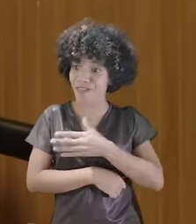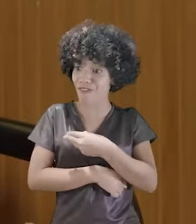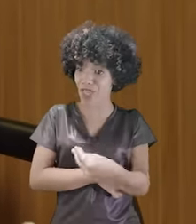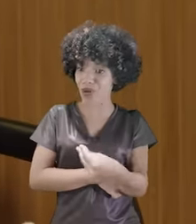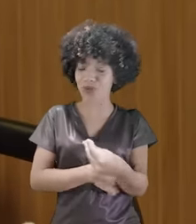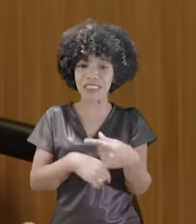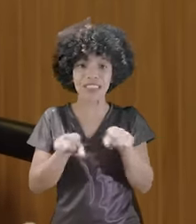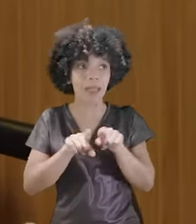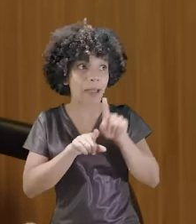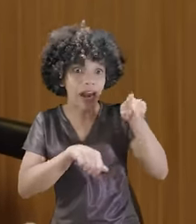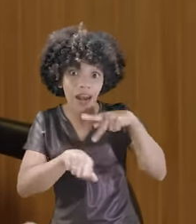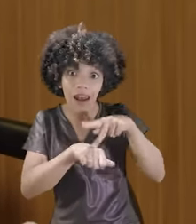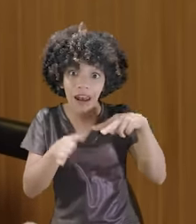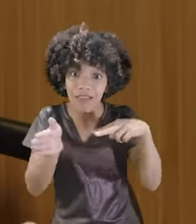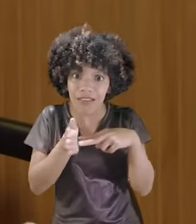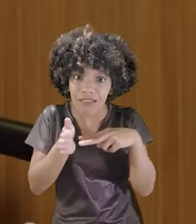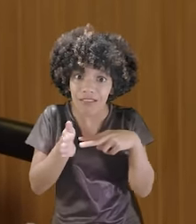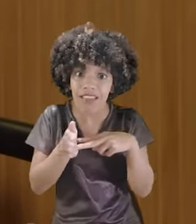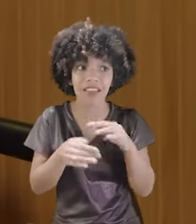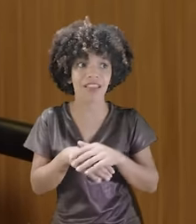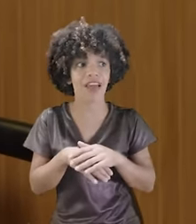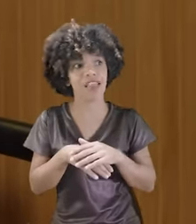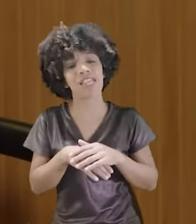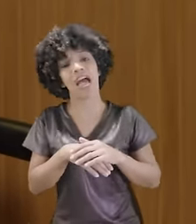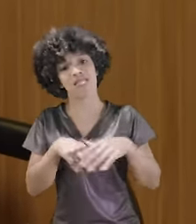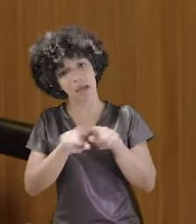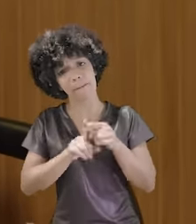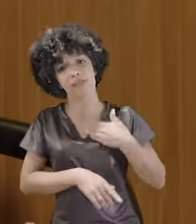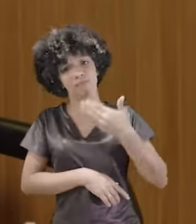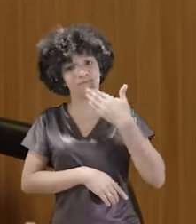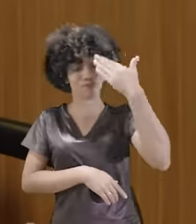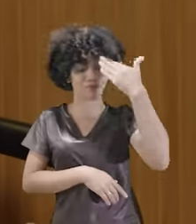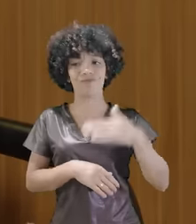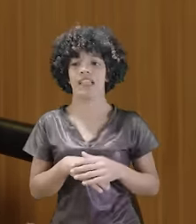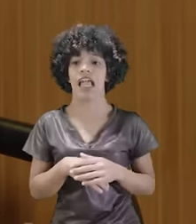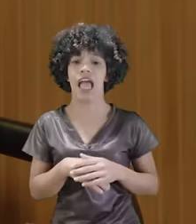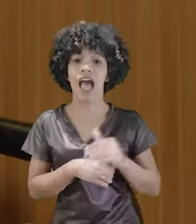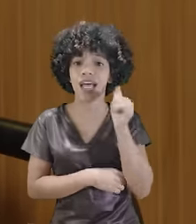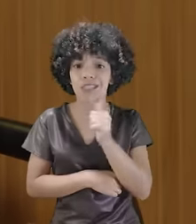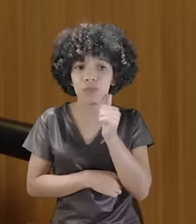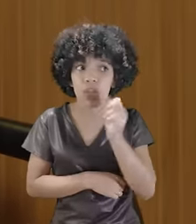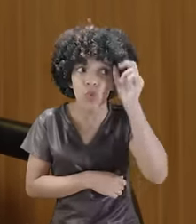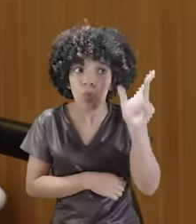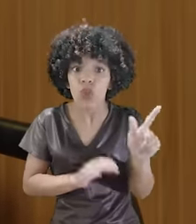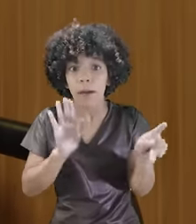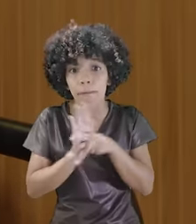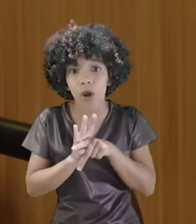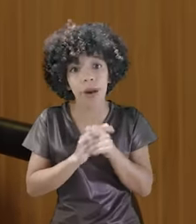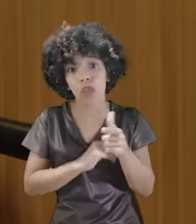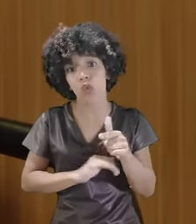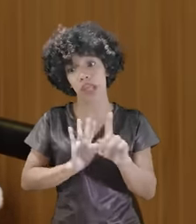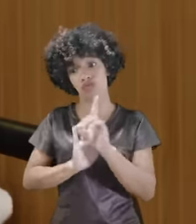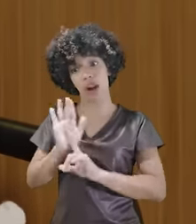e ainda lá na Síria não sou o nosso país árabe que a gente os mulheres por cultura que a